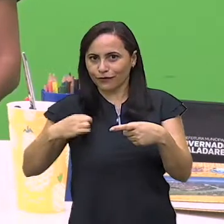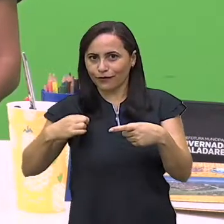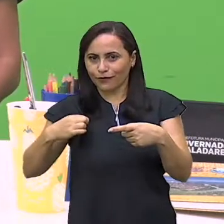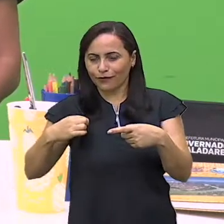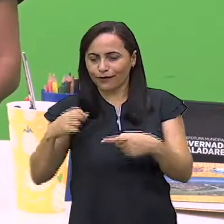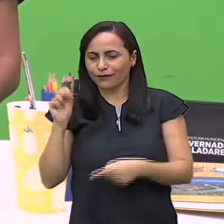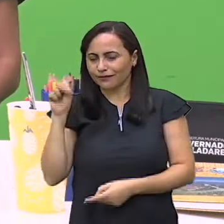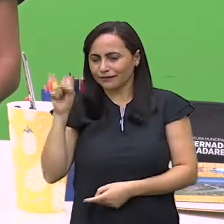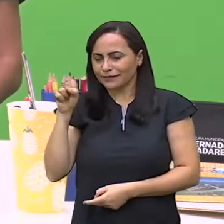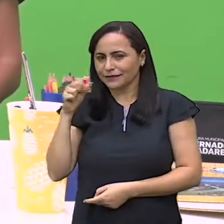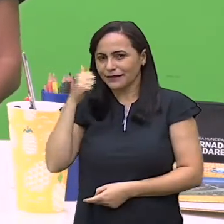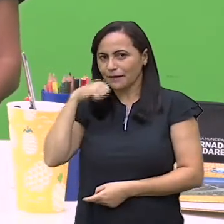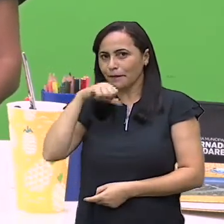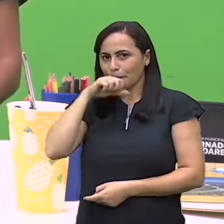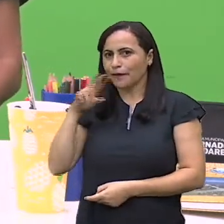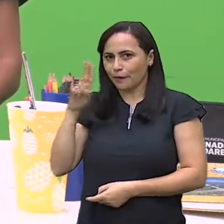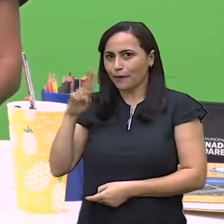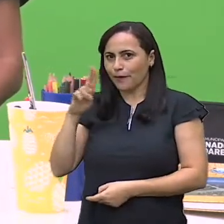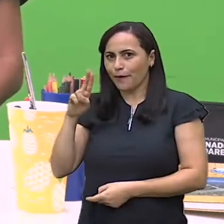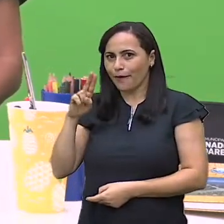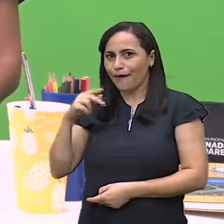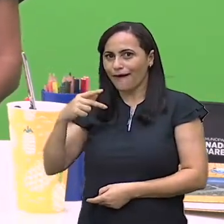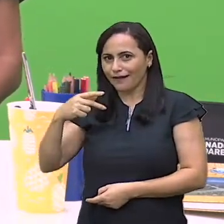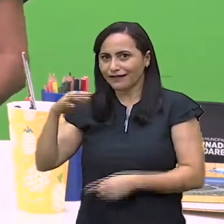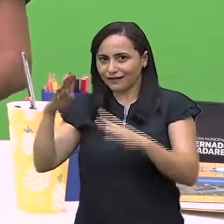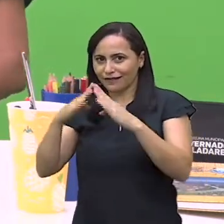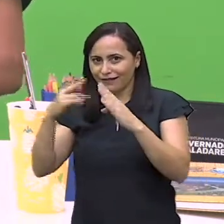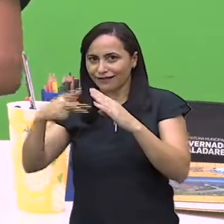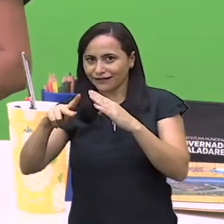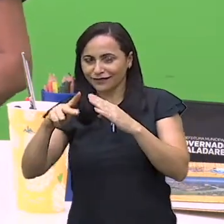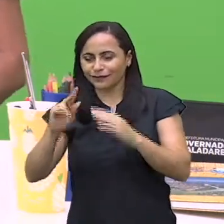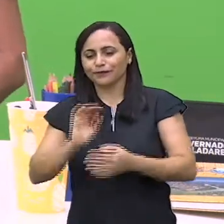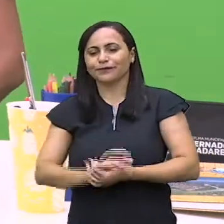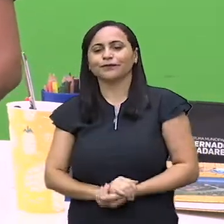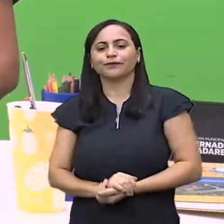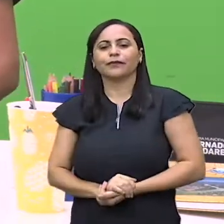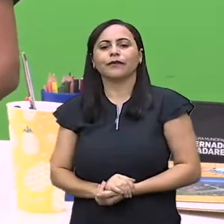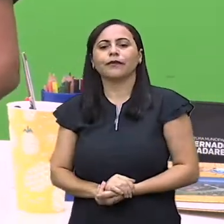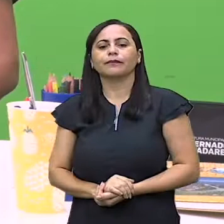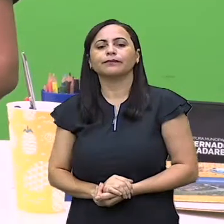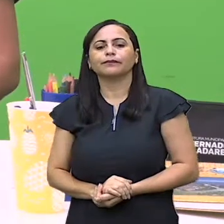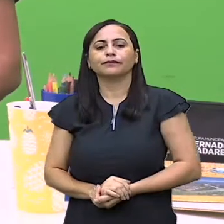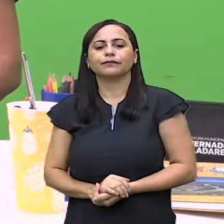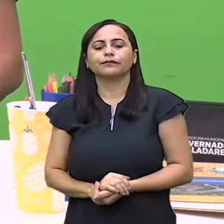para estender, pregar as roupas no varal, ok? Nós vamos virar.